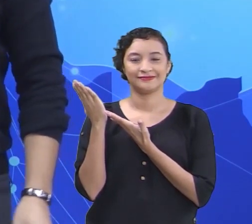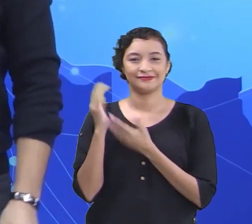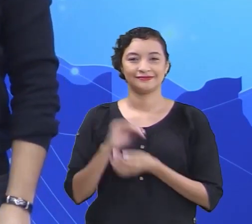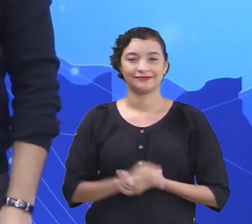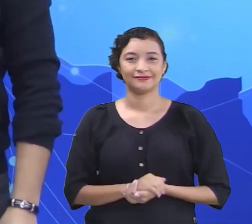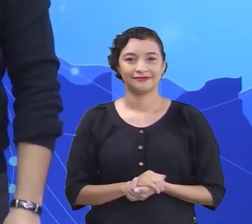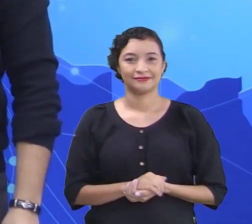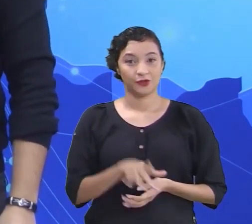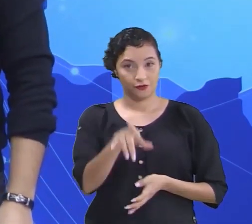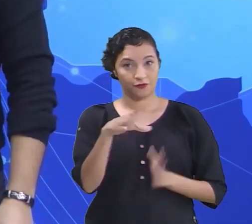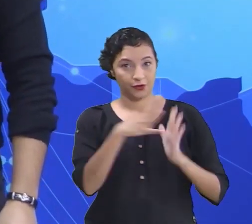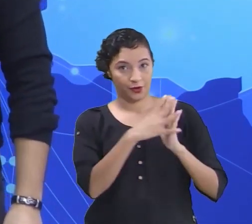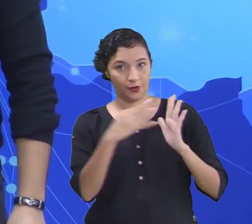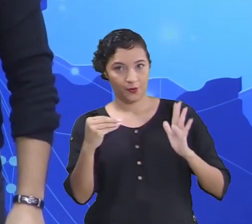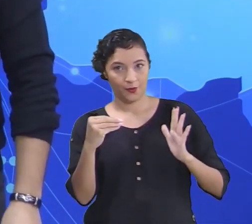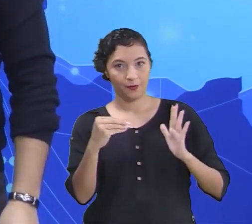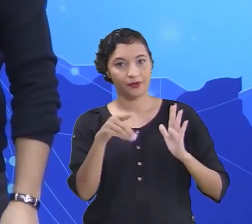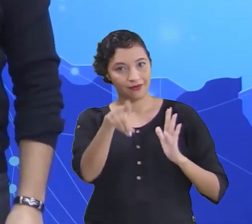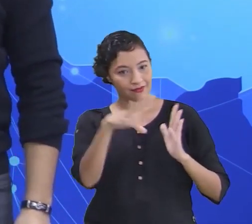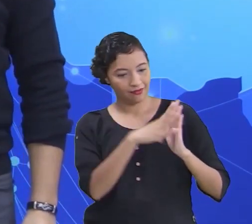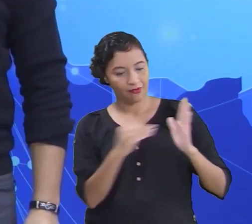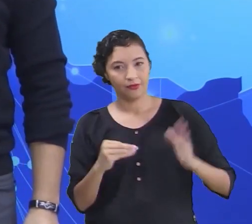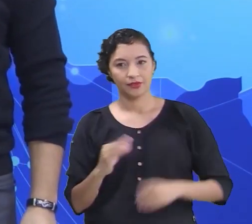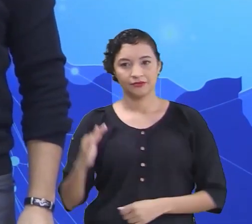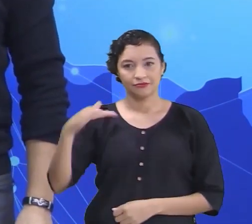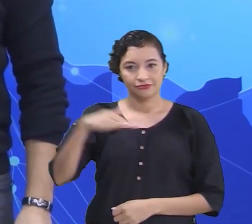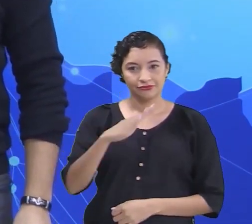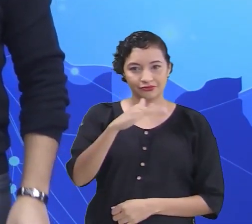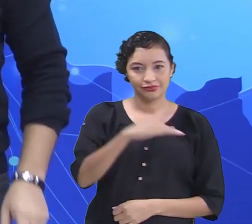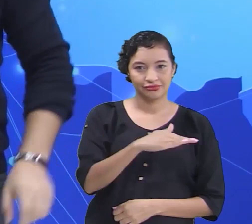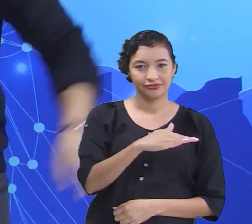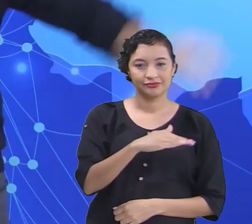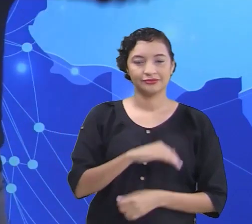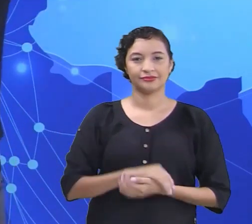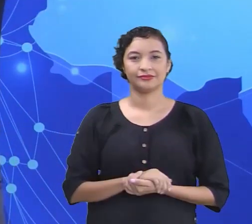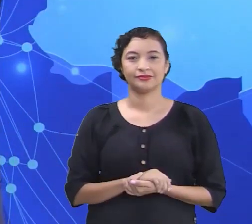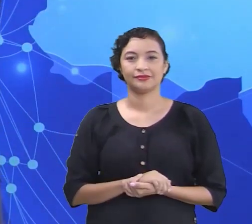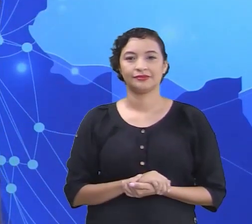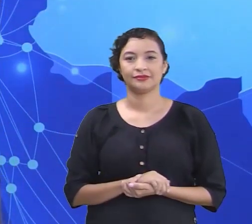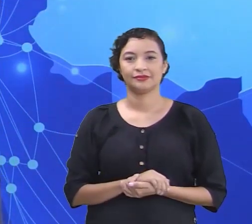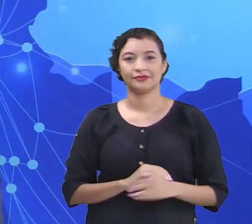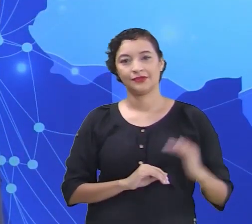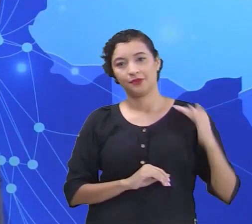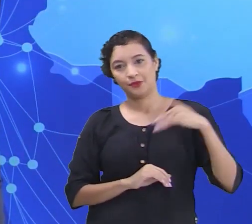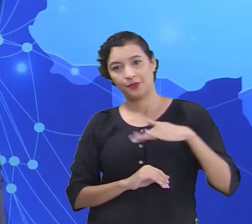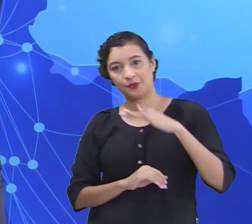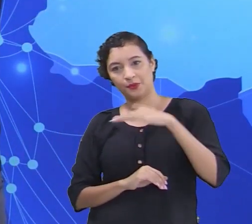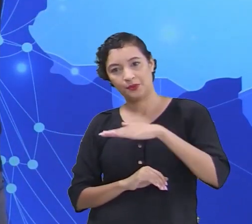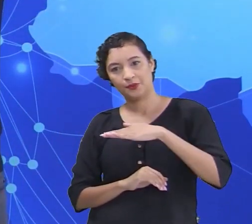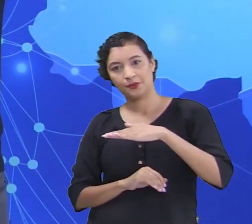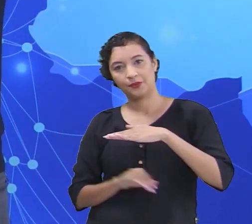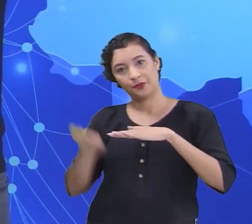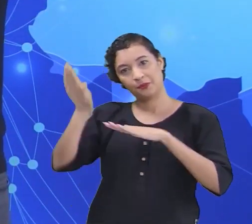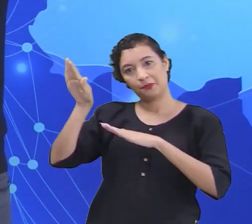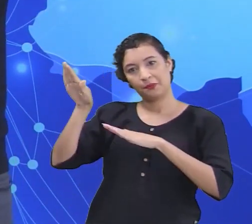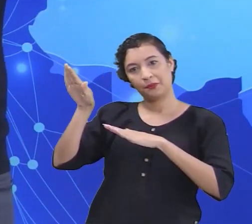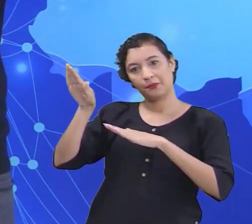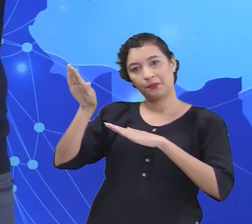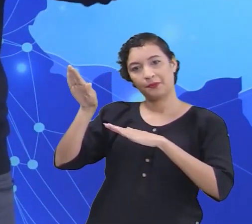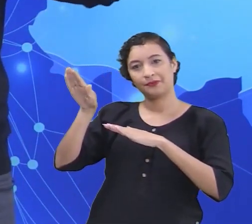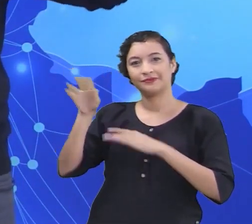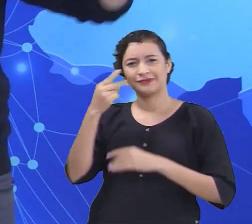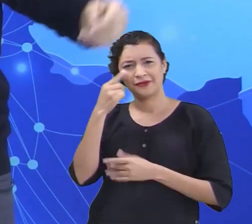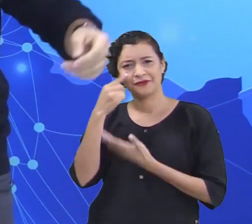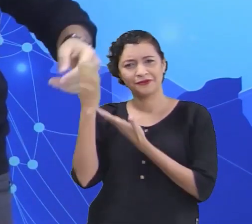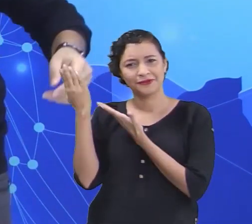Professor, não entendi, foi nada. Faz a ondinha. Acabou de fazer a ondinha, levanta outro braço assim. Captou?